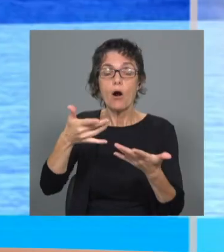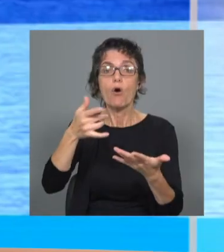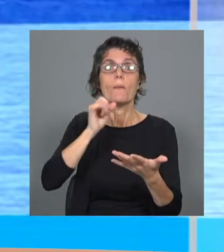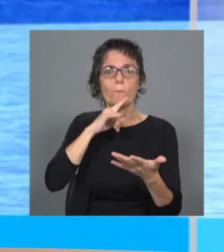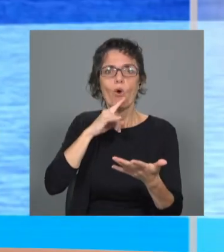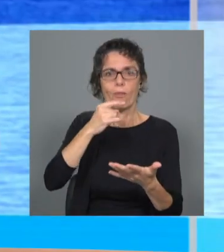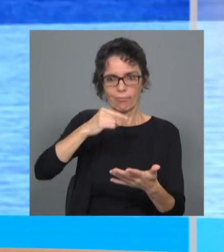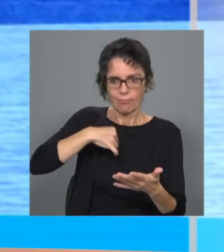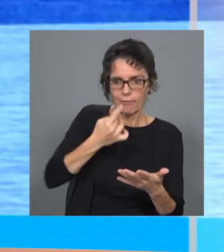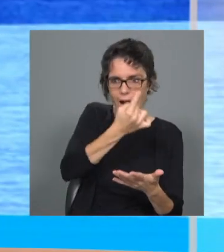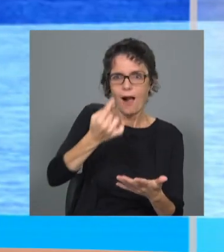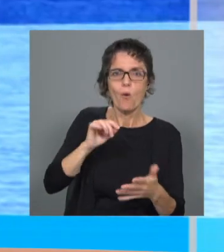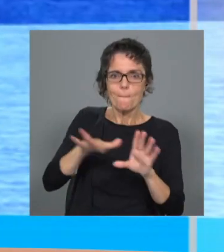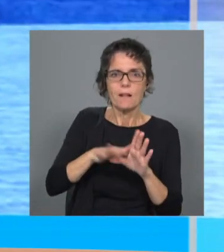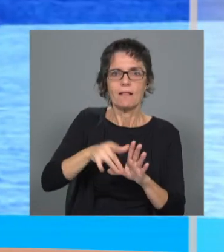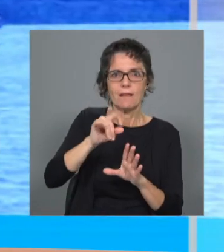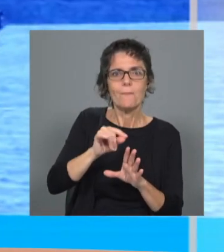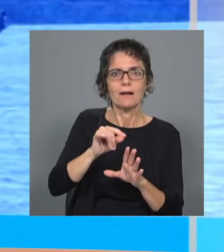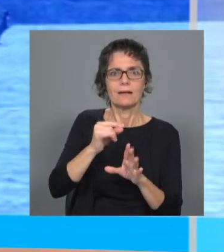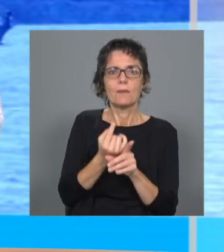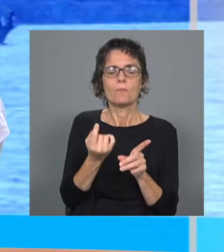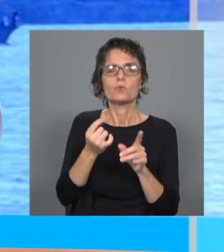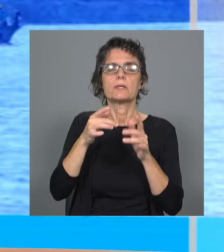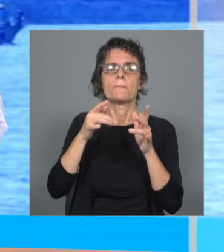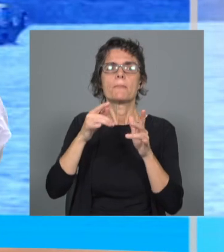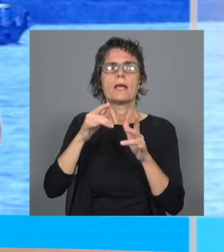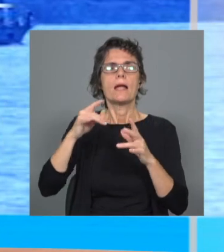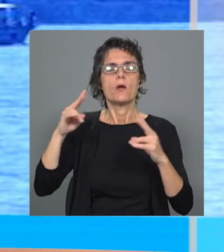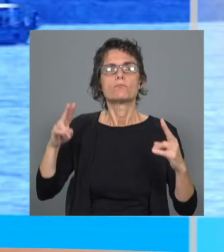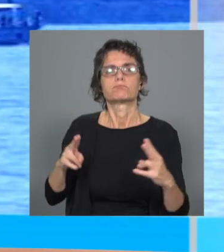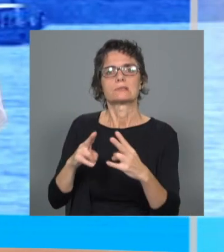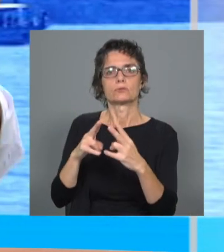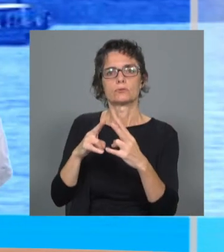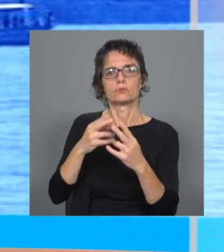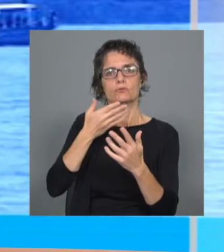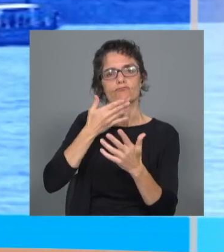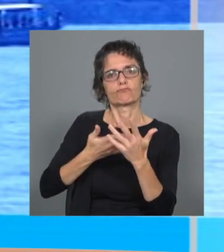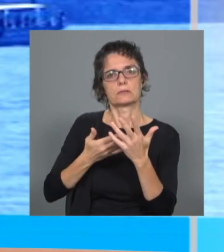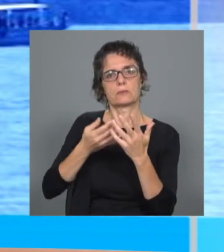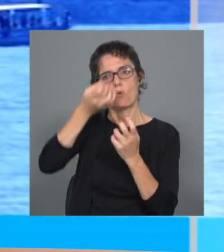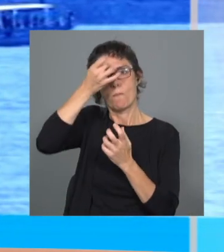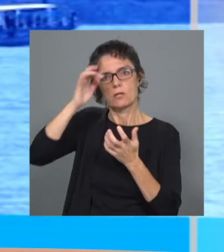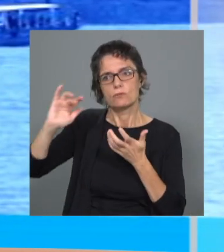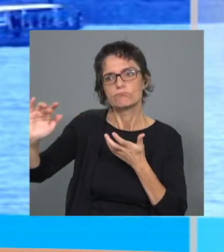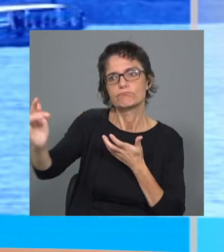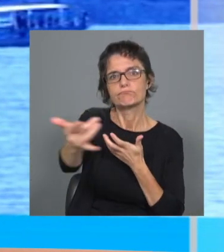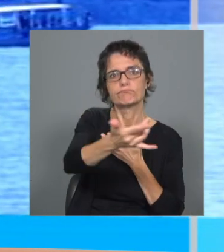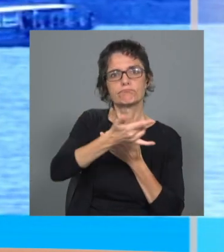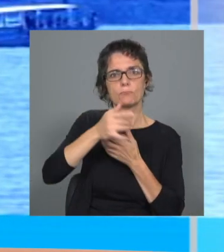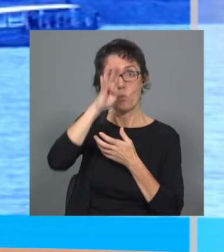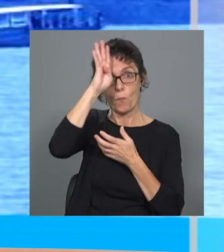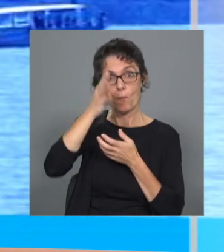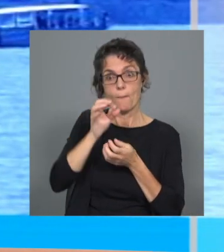o sínodo diocesano, como já fizeram, mas o sínodo que é a experiência de consulta que o Papa promove a toda a